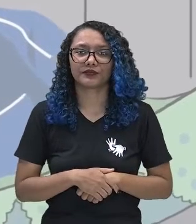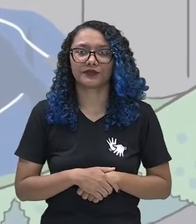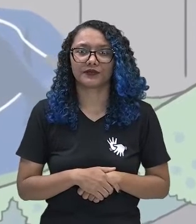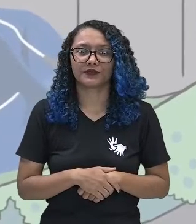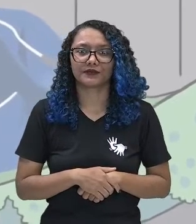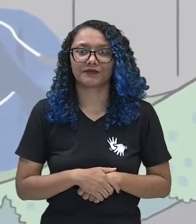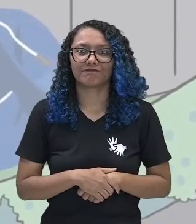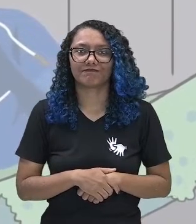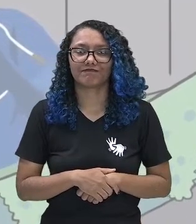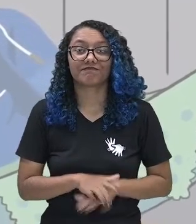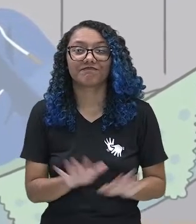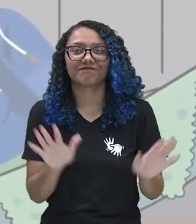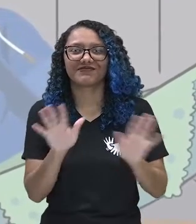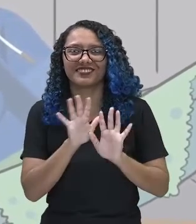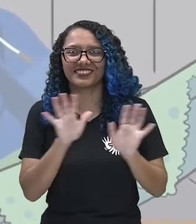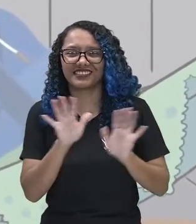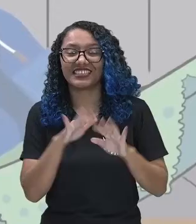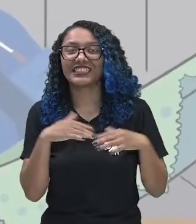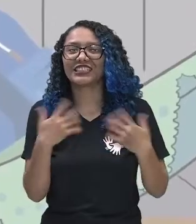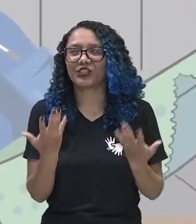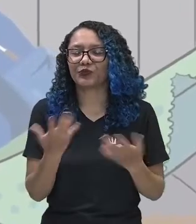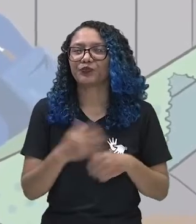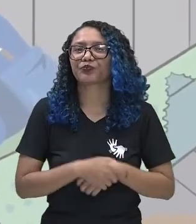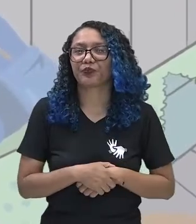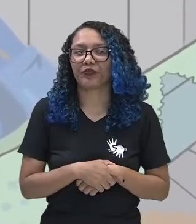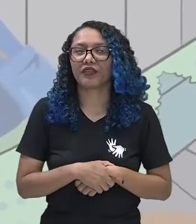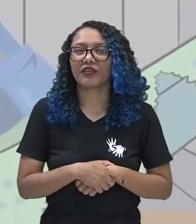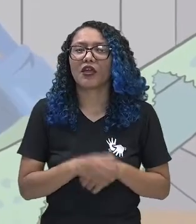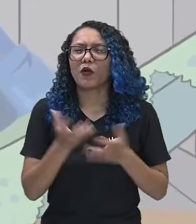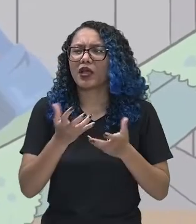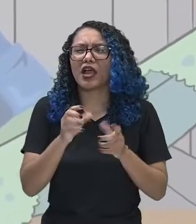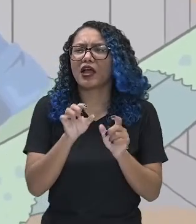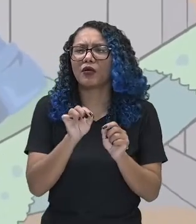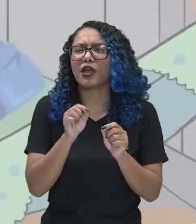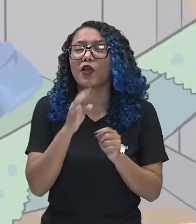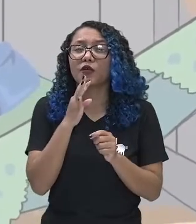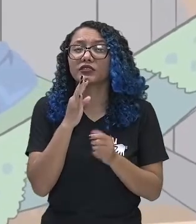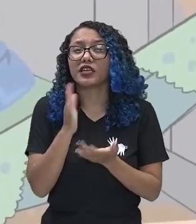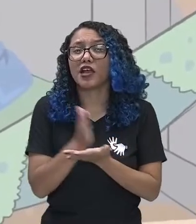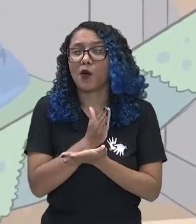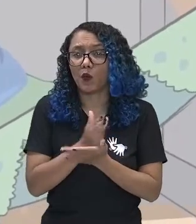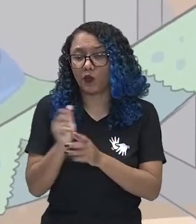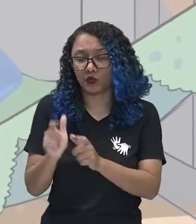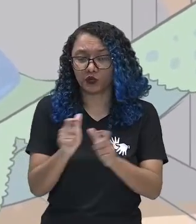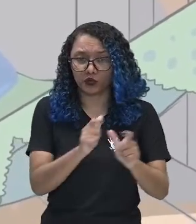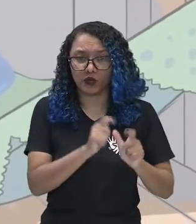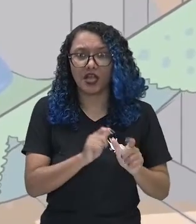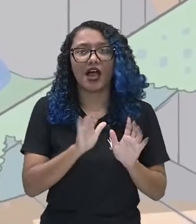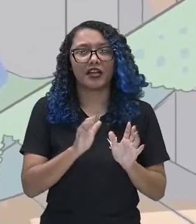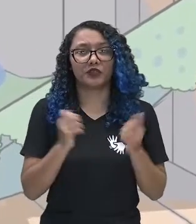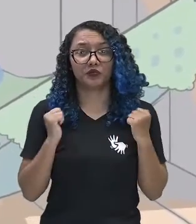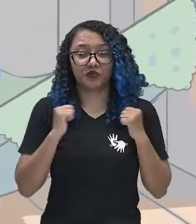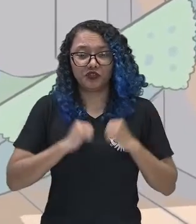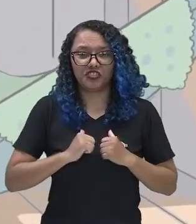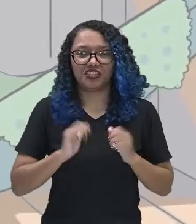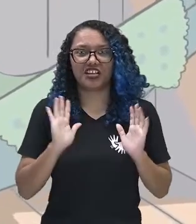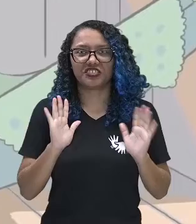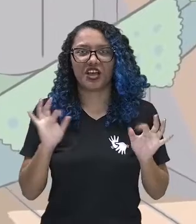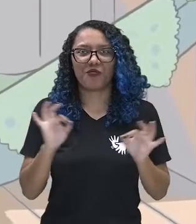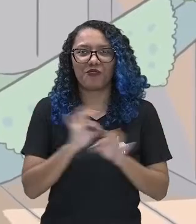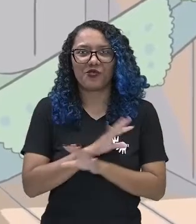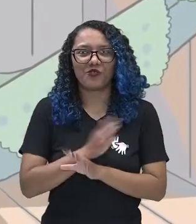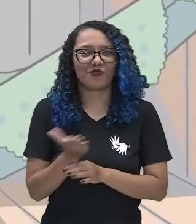E aí, galera? Resolvi conhecer alguns pontos turísticos. Já peguei meu mochilão e já tô pronto para essa